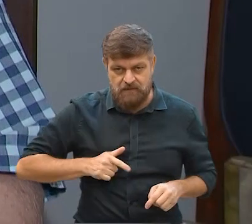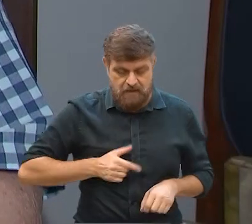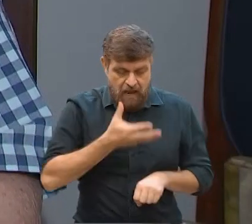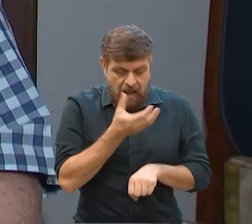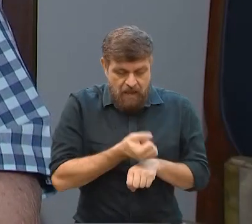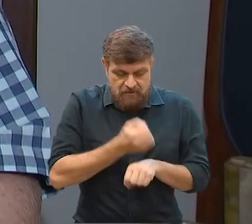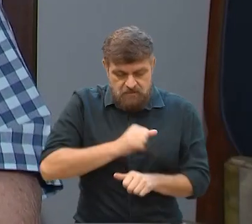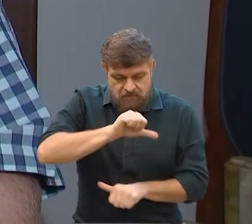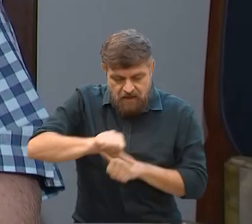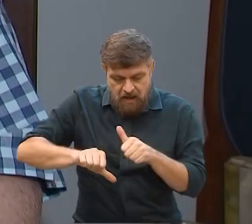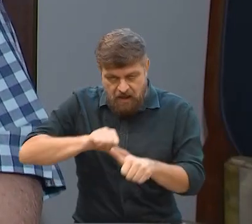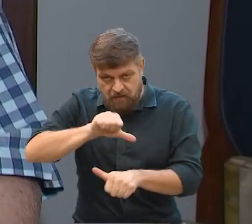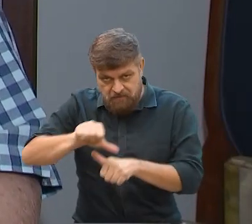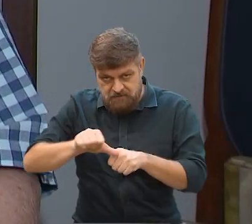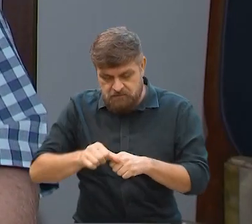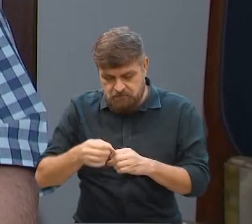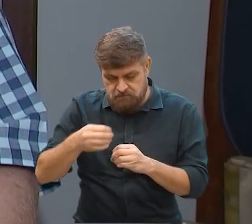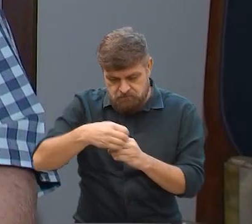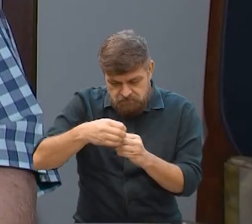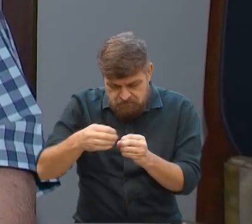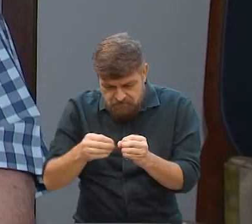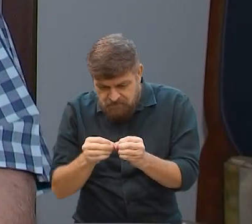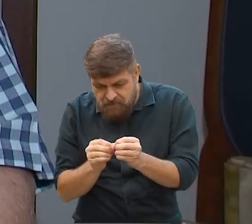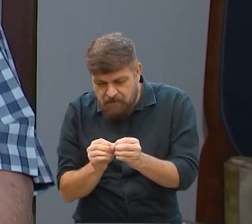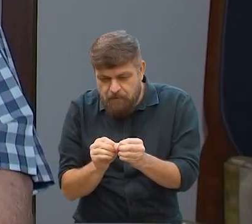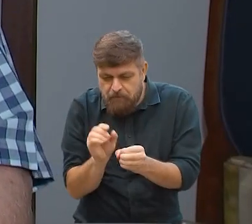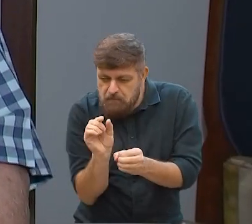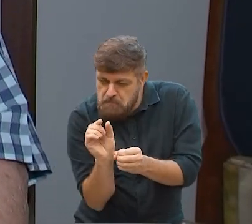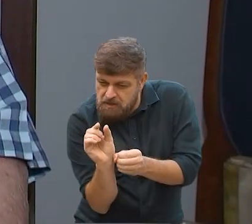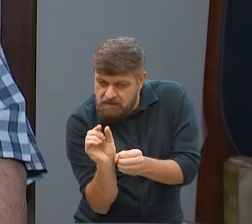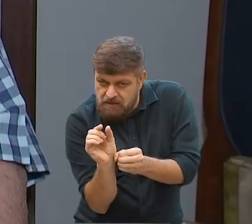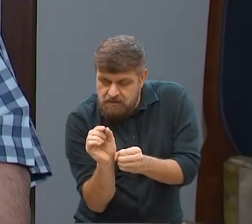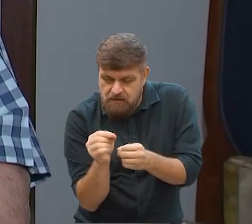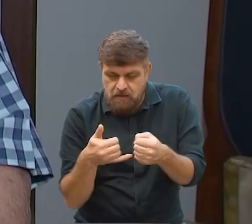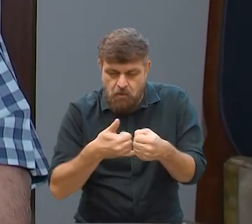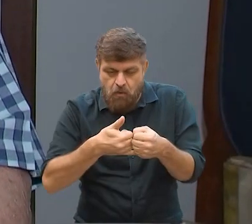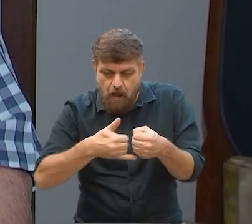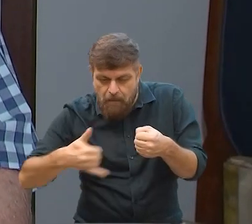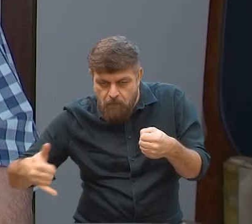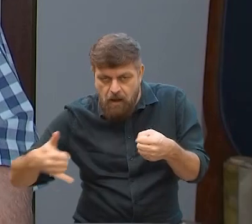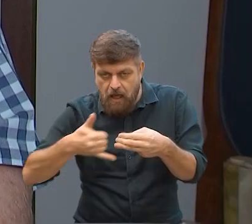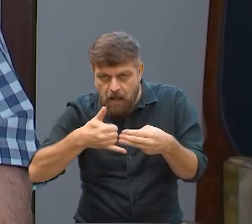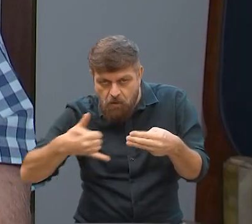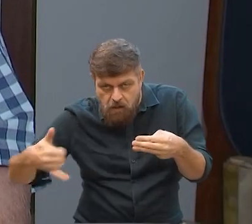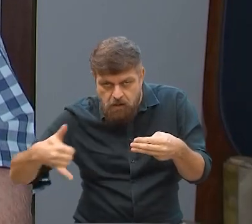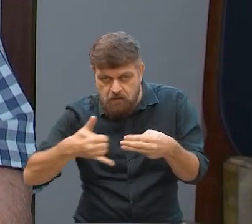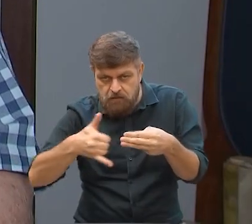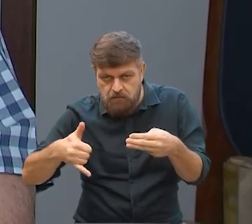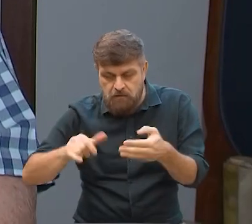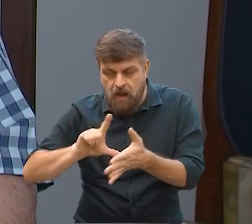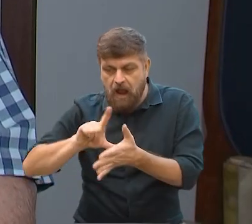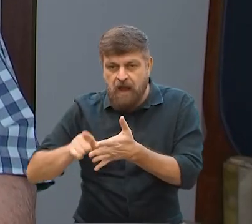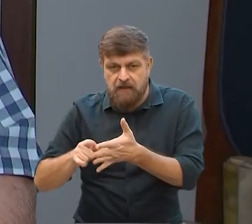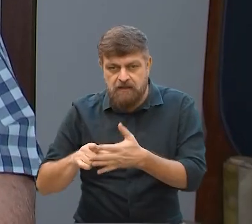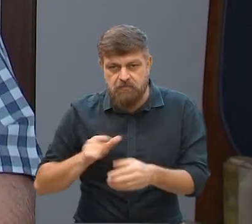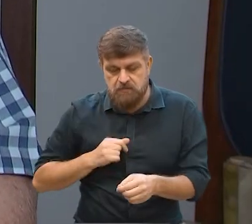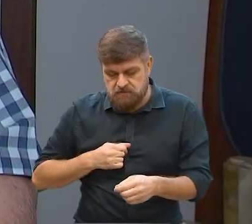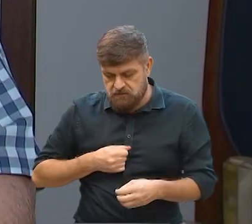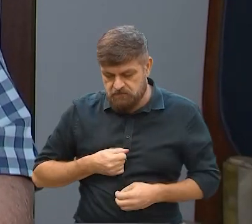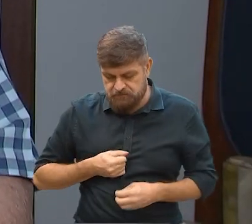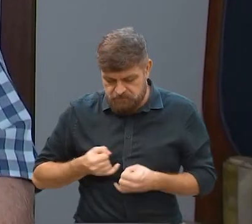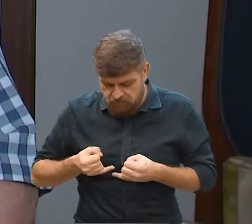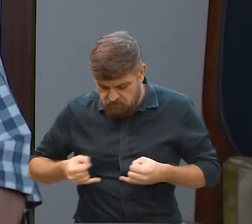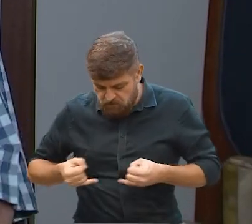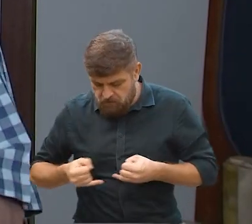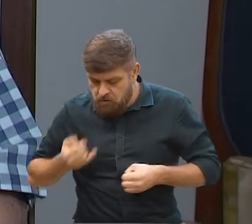absorção, transformação para transformar as macromoléculas em moléculas menores, o transporte, que é essa